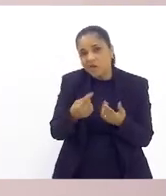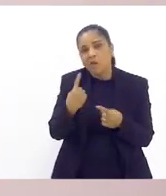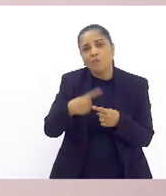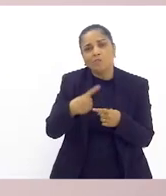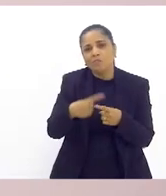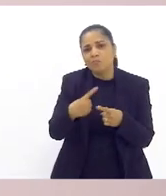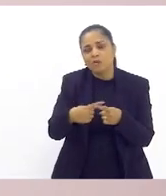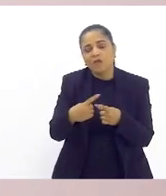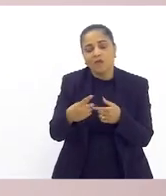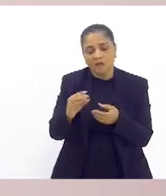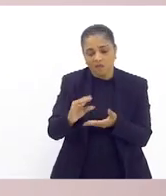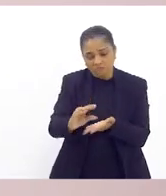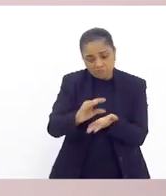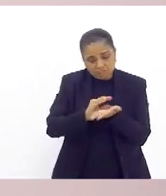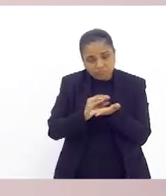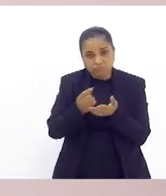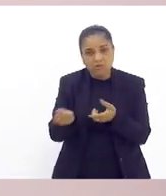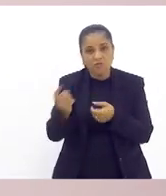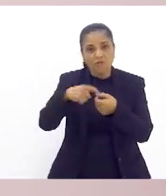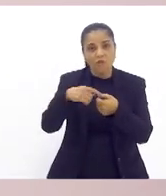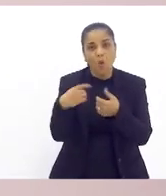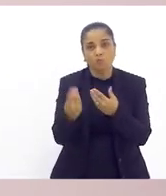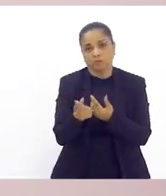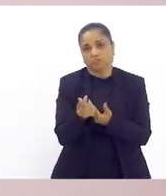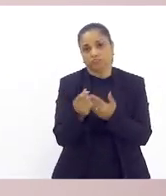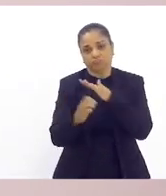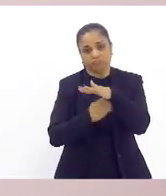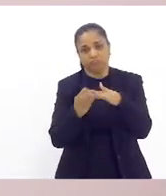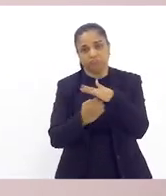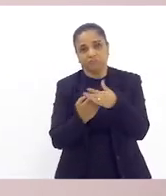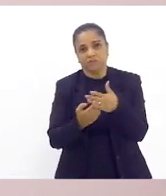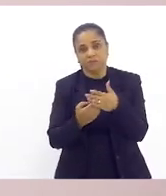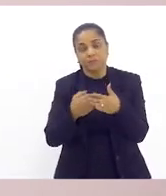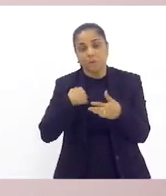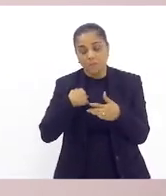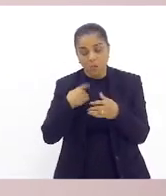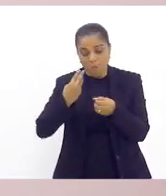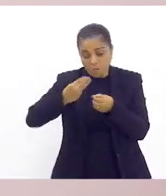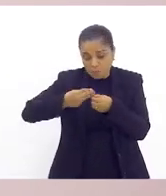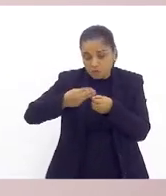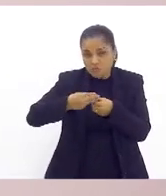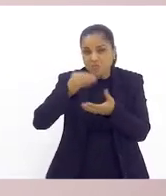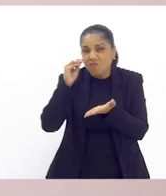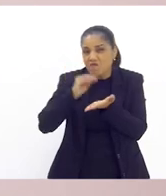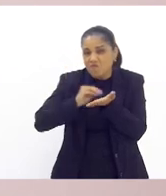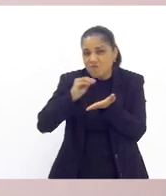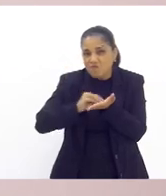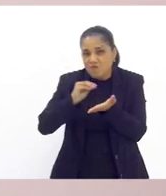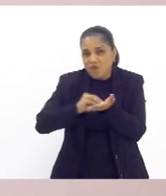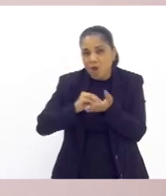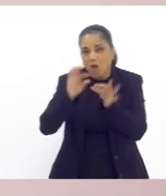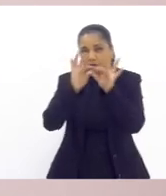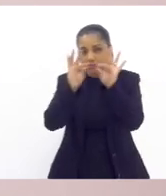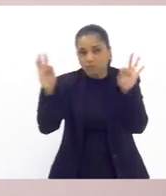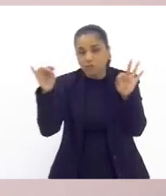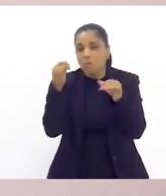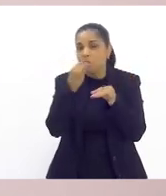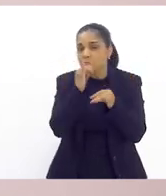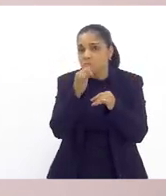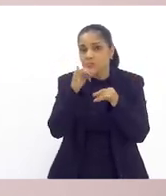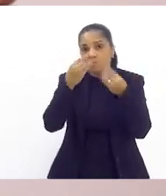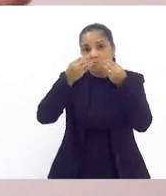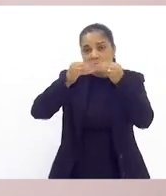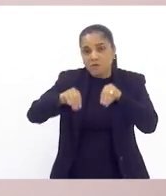volta no meu Município há uma falta muito grande de rede baixa que prejudica também